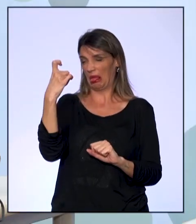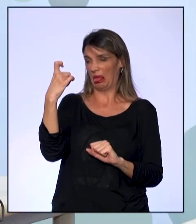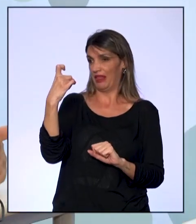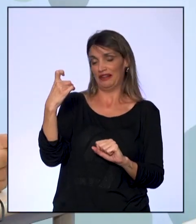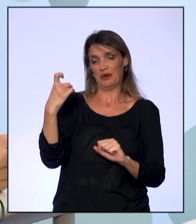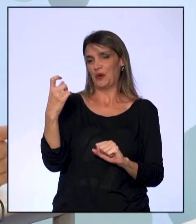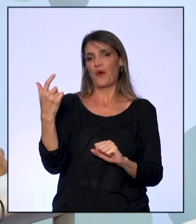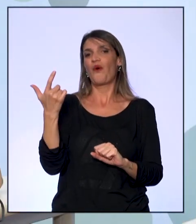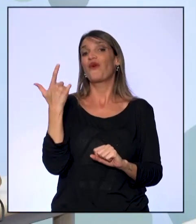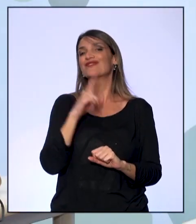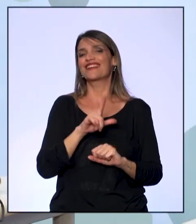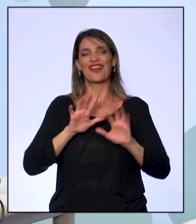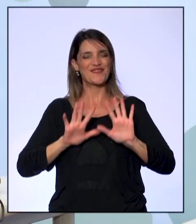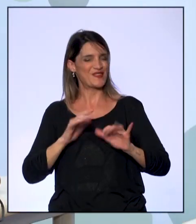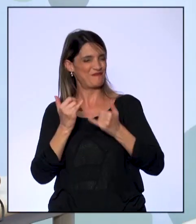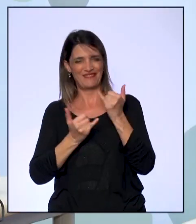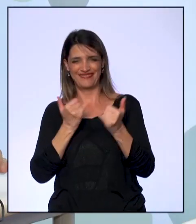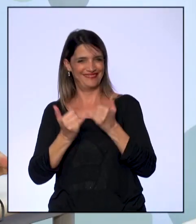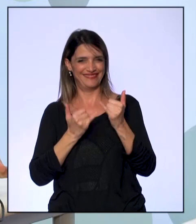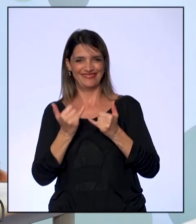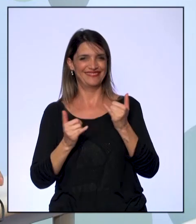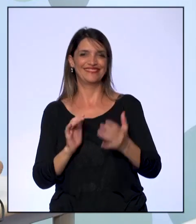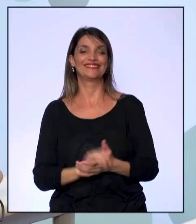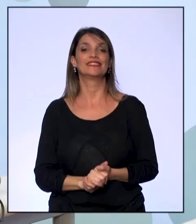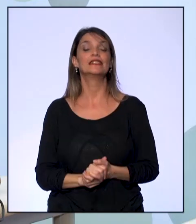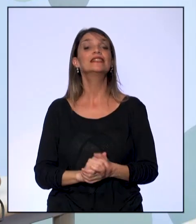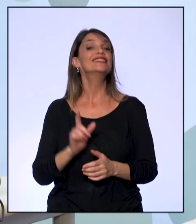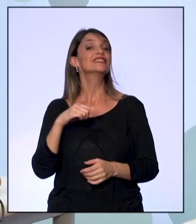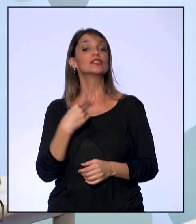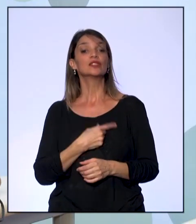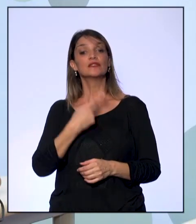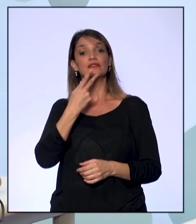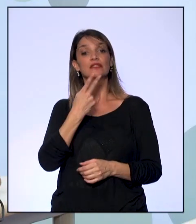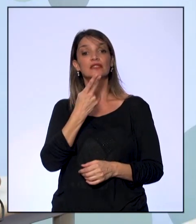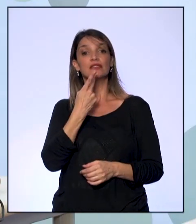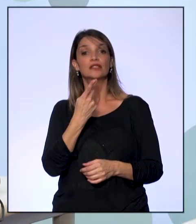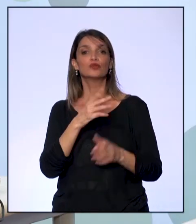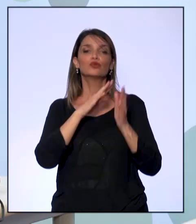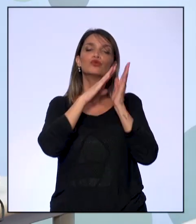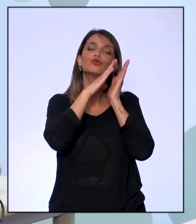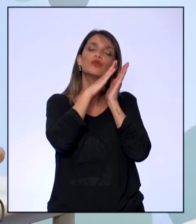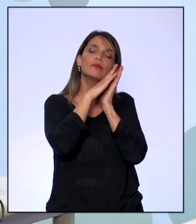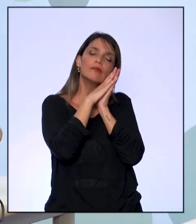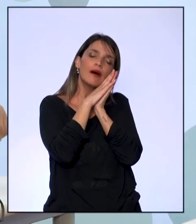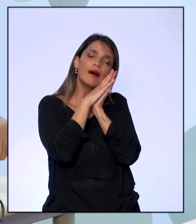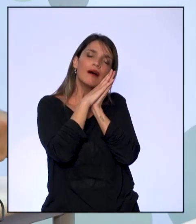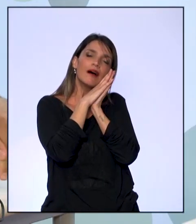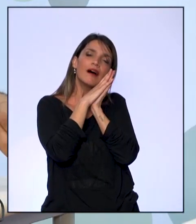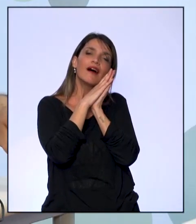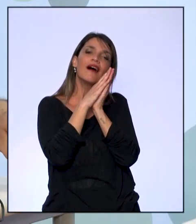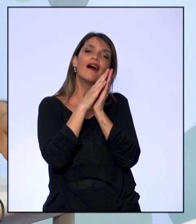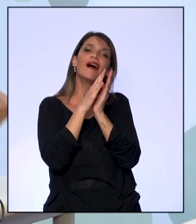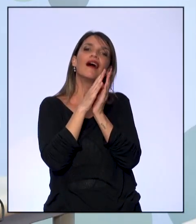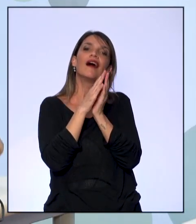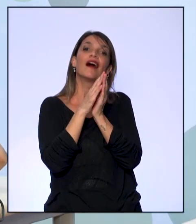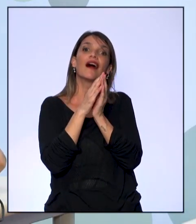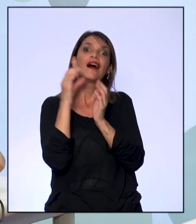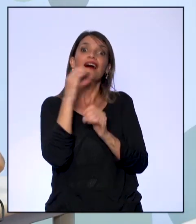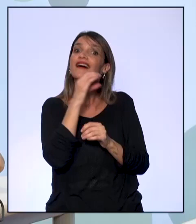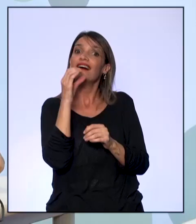certo mas não é disso que estamos falando o que estamos falando é deitar-se com a galinha no sentido de deitar é